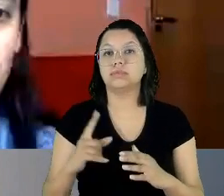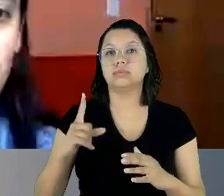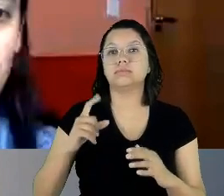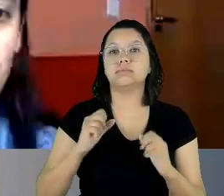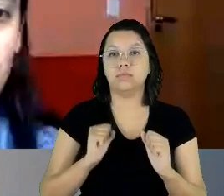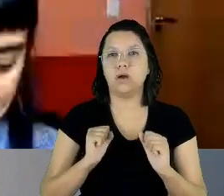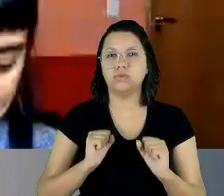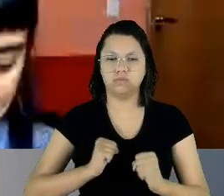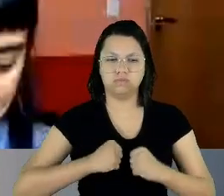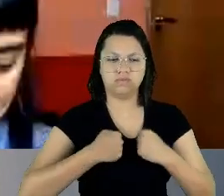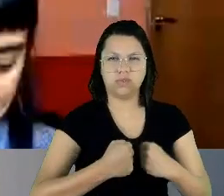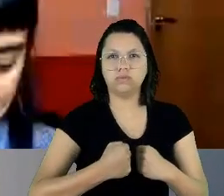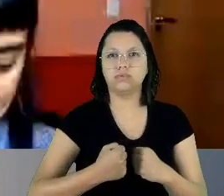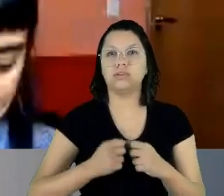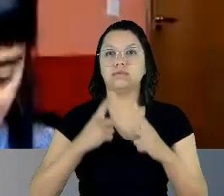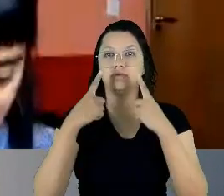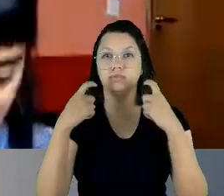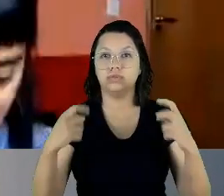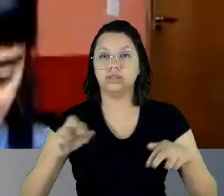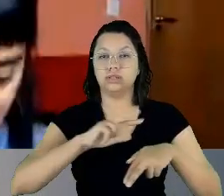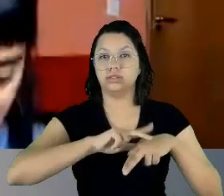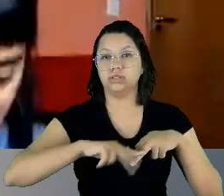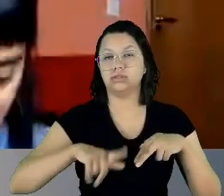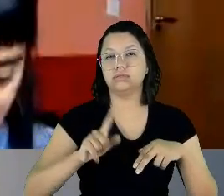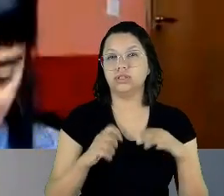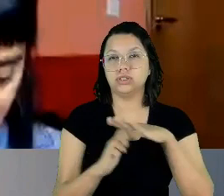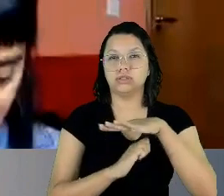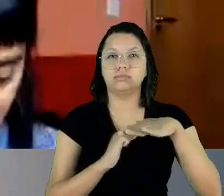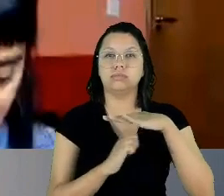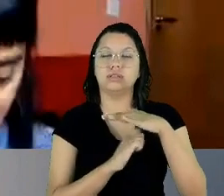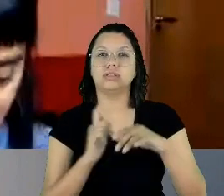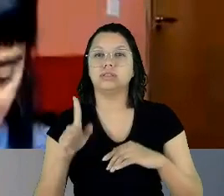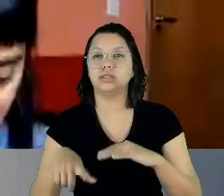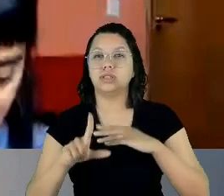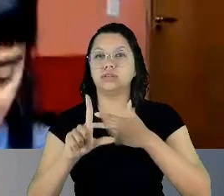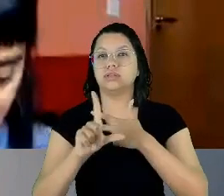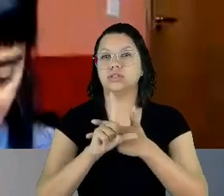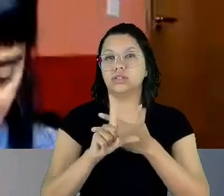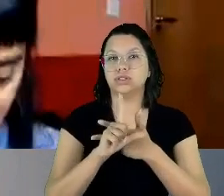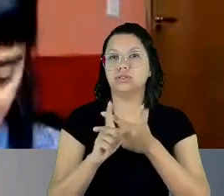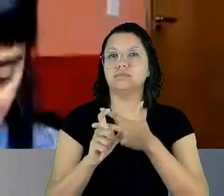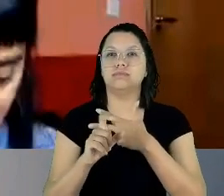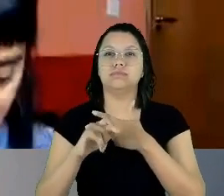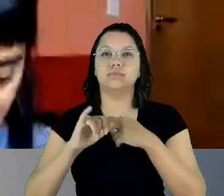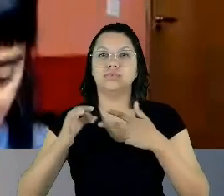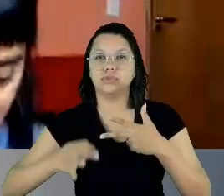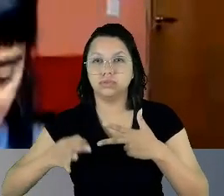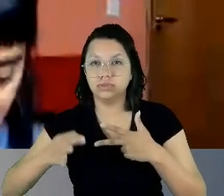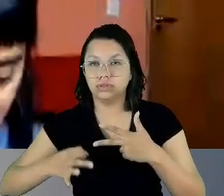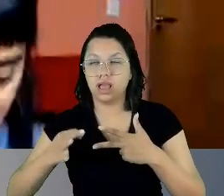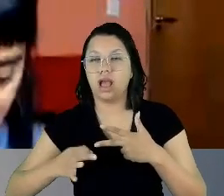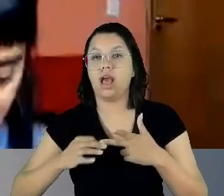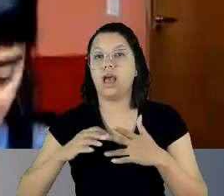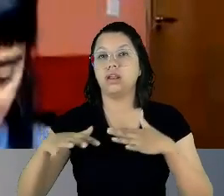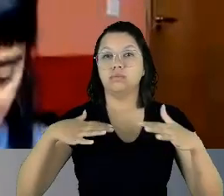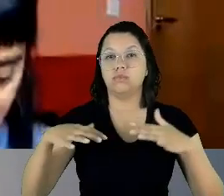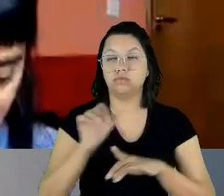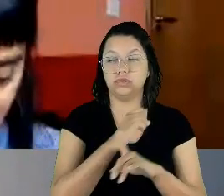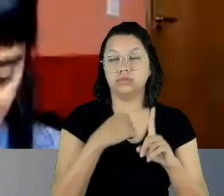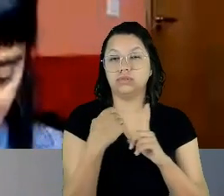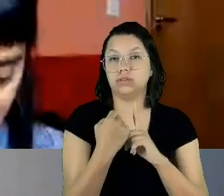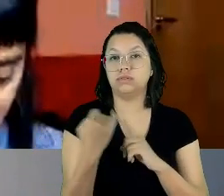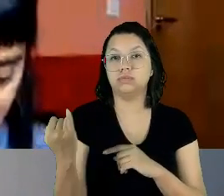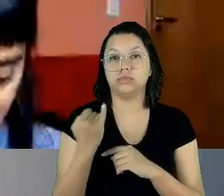gente pode combater a violência de gênero, seja em empresas, seja no legislativo, seja no judiciário, seja em movimentos sociais.